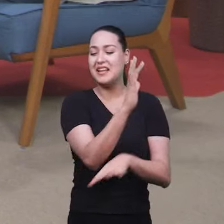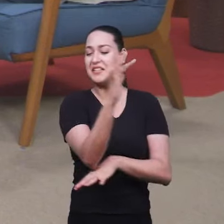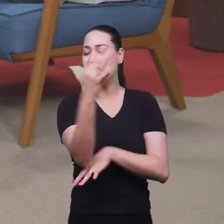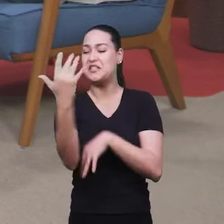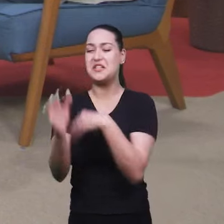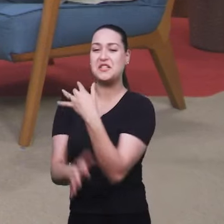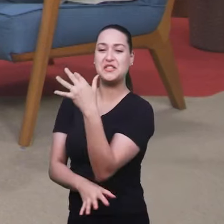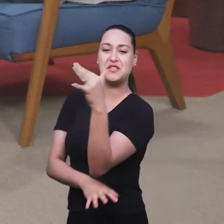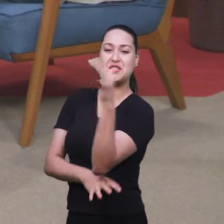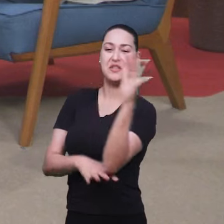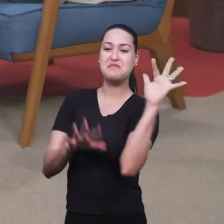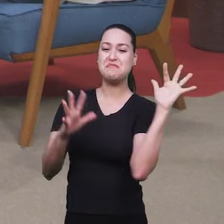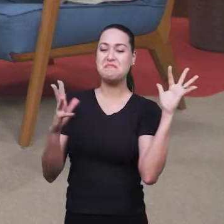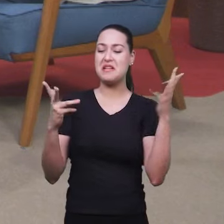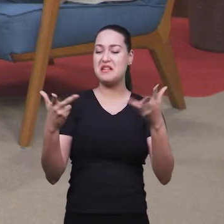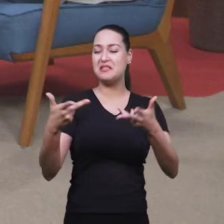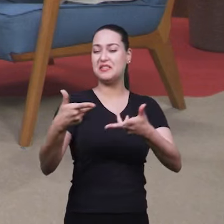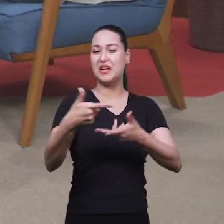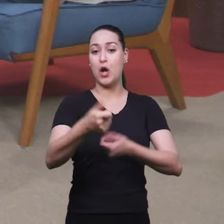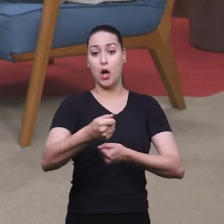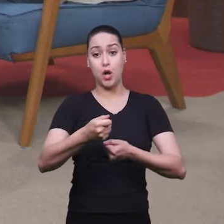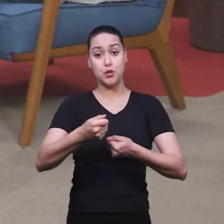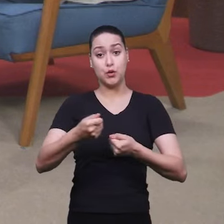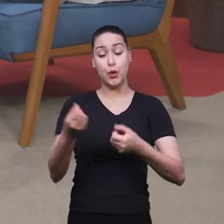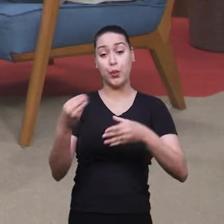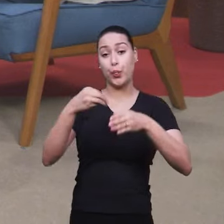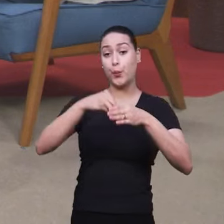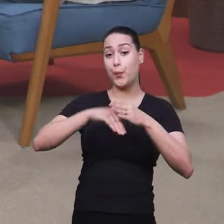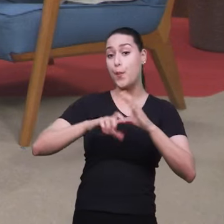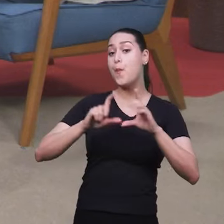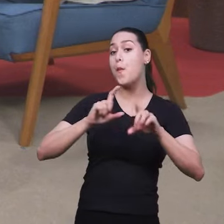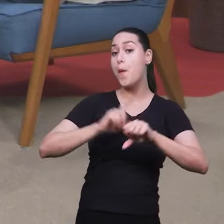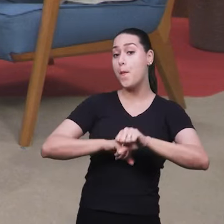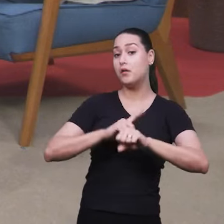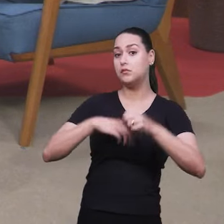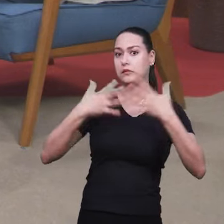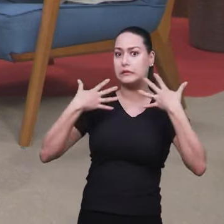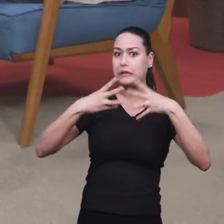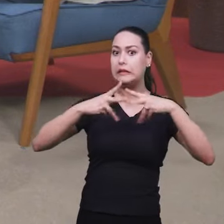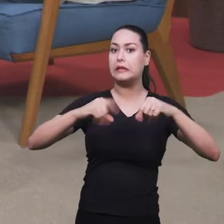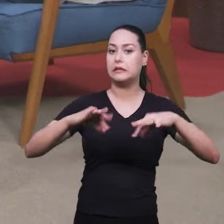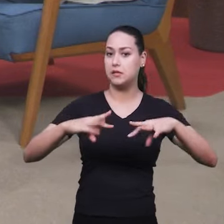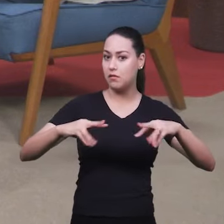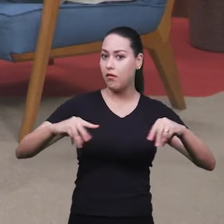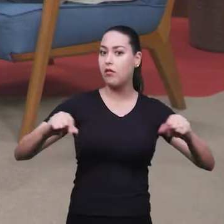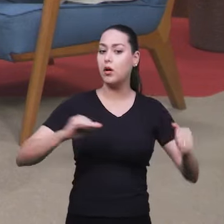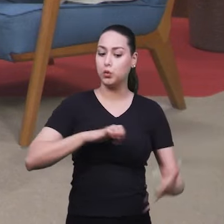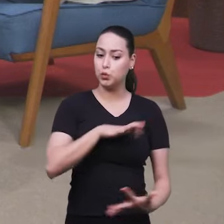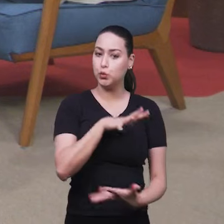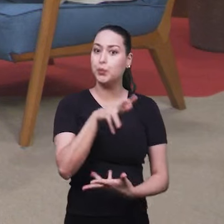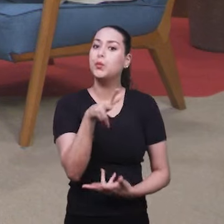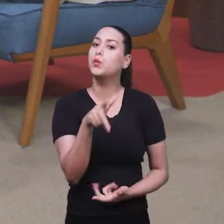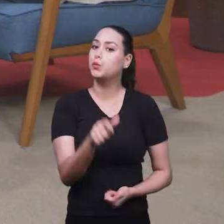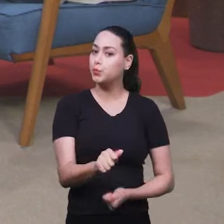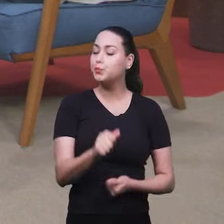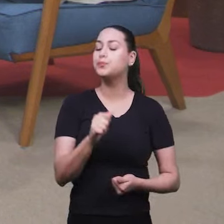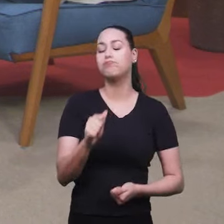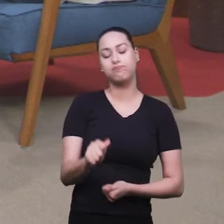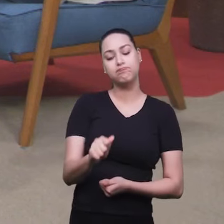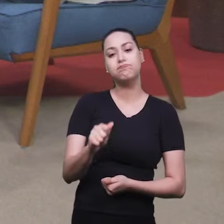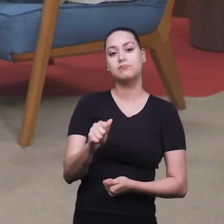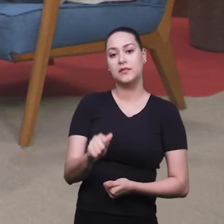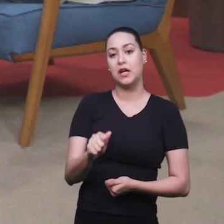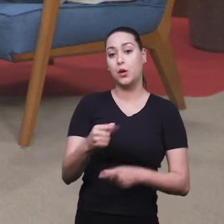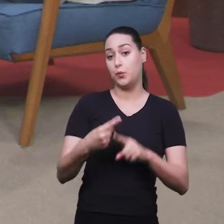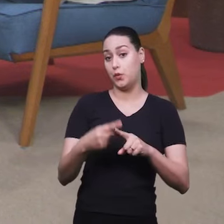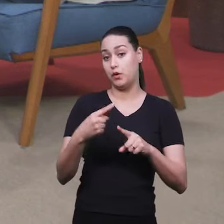deserto deste mundo, onde encontramos paz, alegria e refrigério, depois de uma trilha diária que fazemos pelo deserto